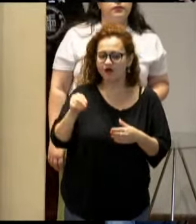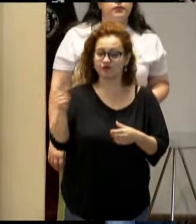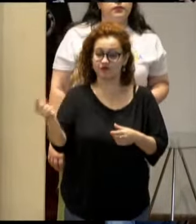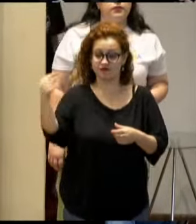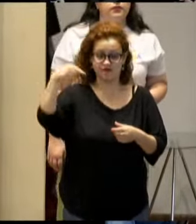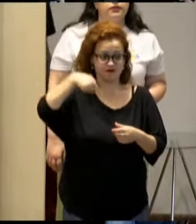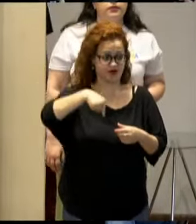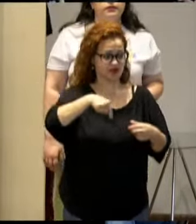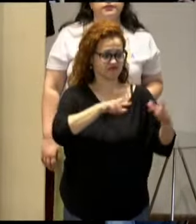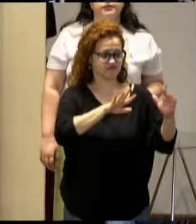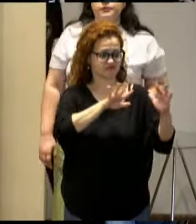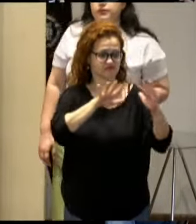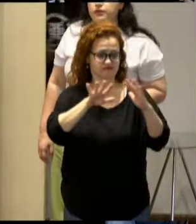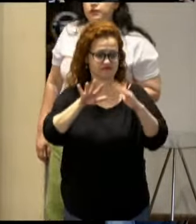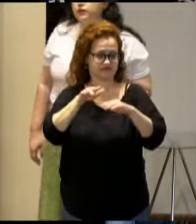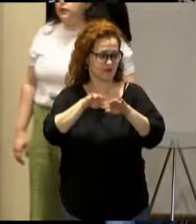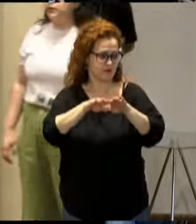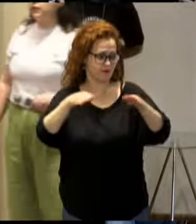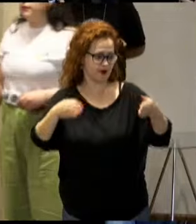palco.